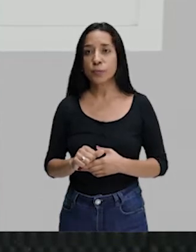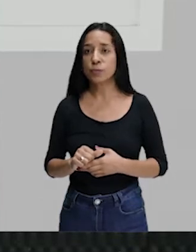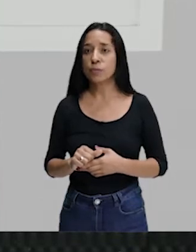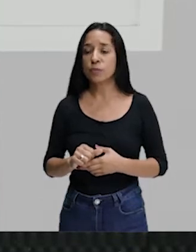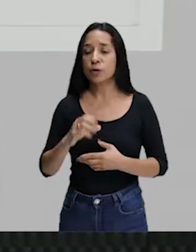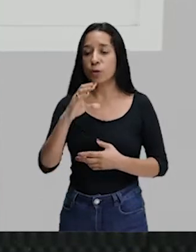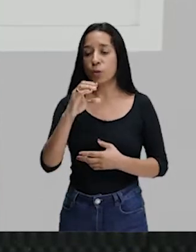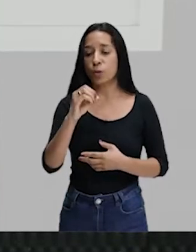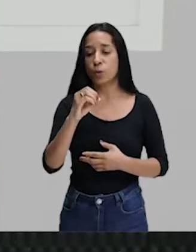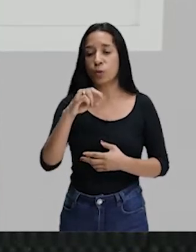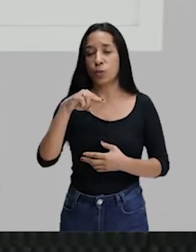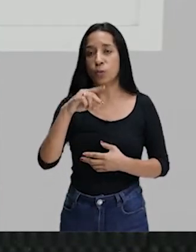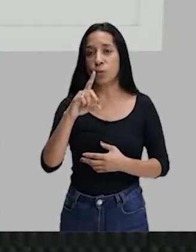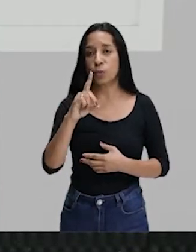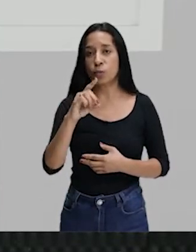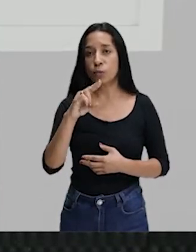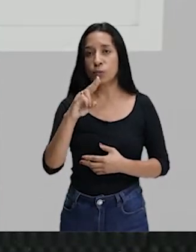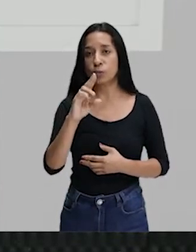condução.